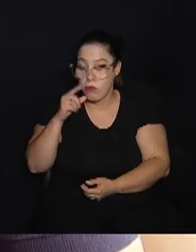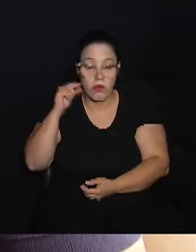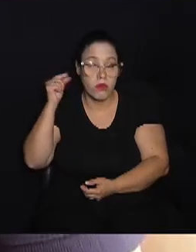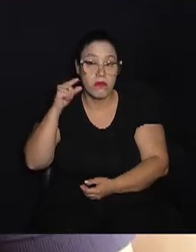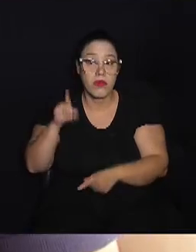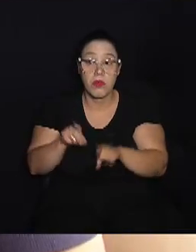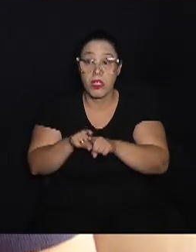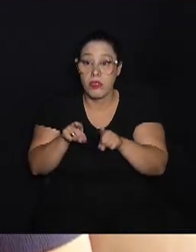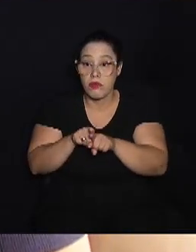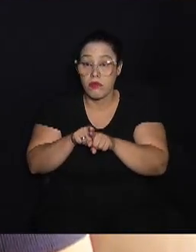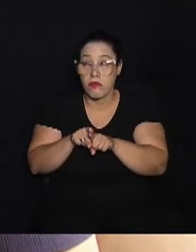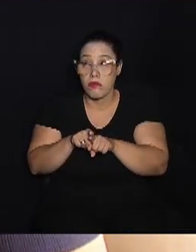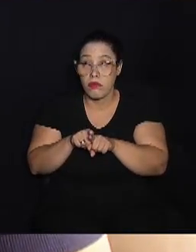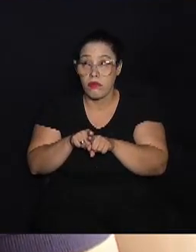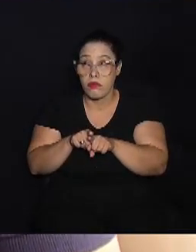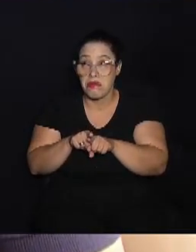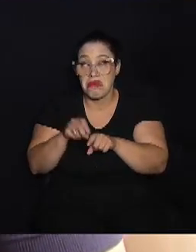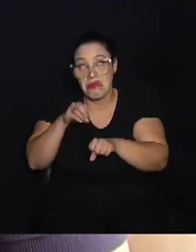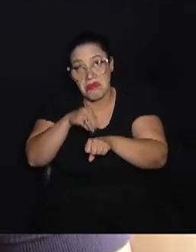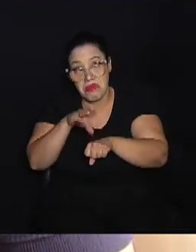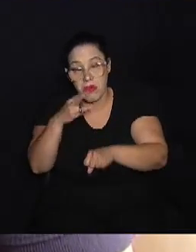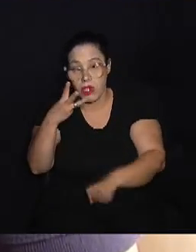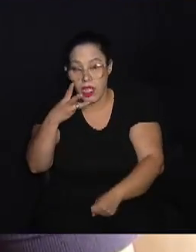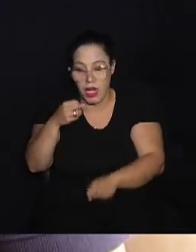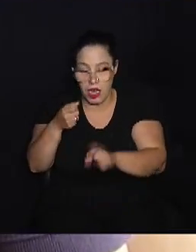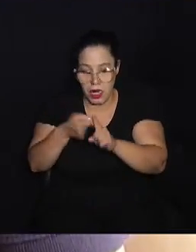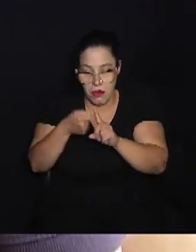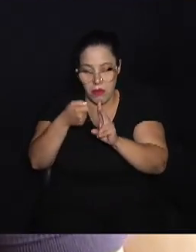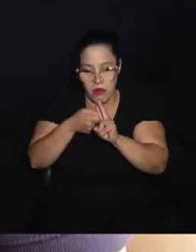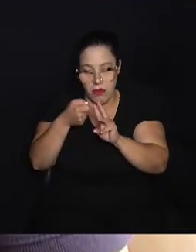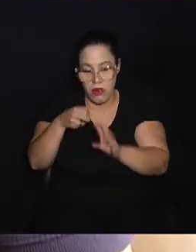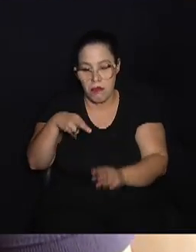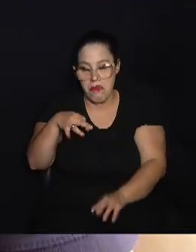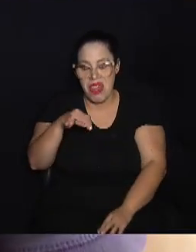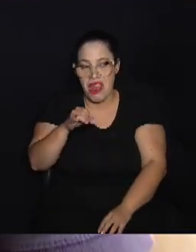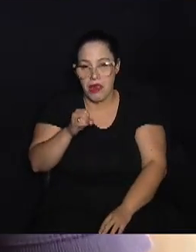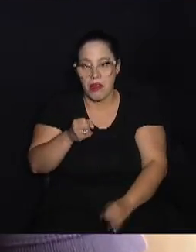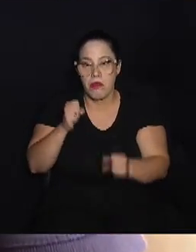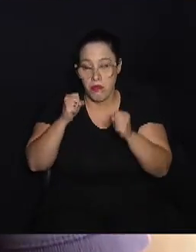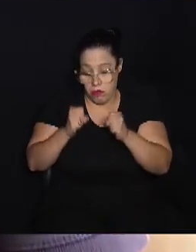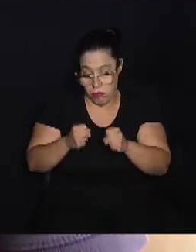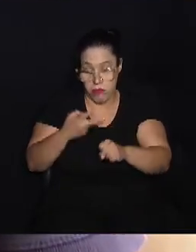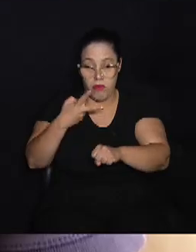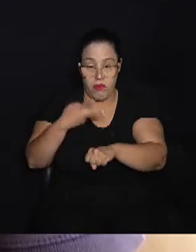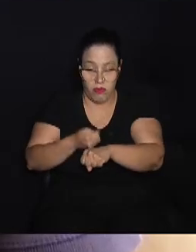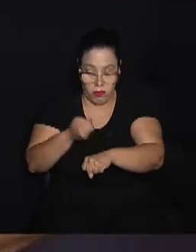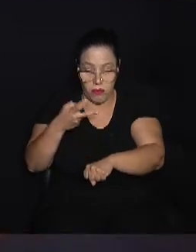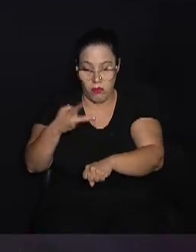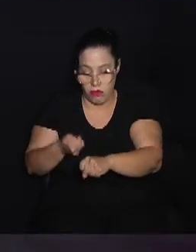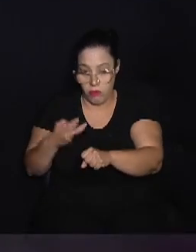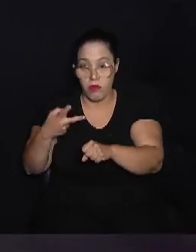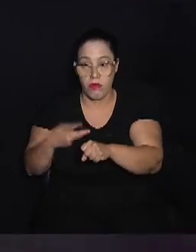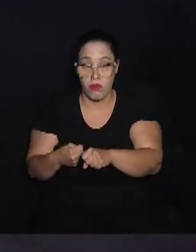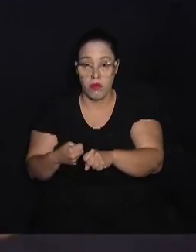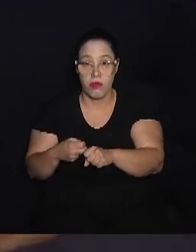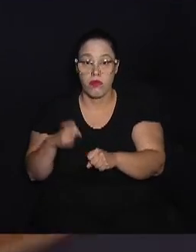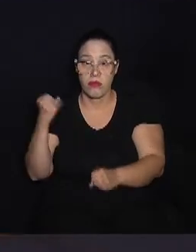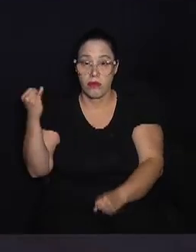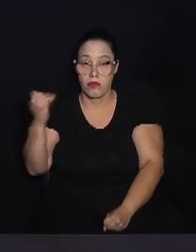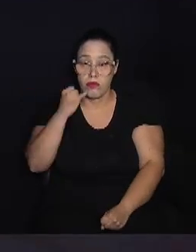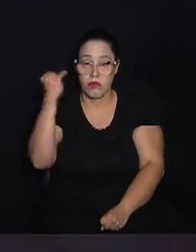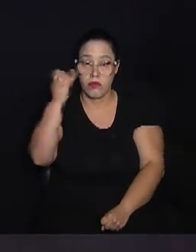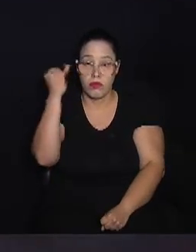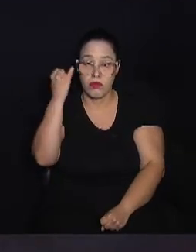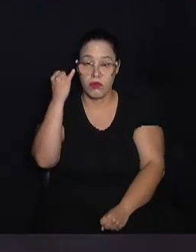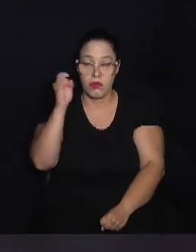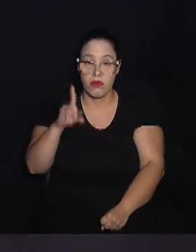também? É recomendado a partir dos 3 meses de idade, né, já pode fazer essa vacinação, é importante estar sendo feita. Faz uma dose